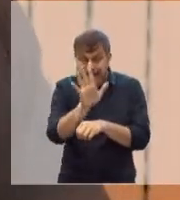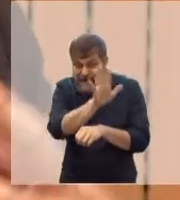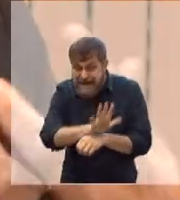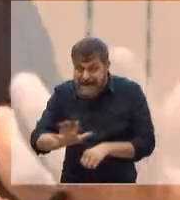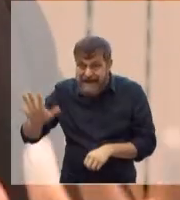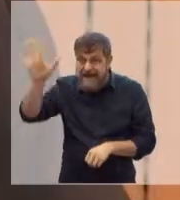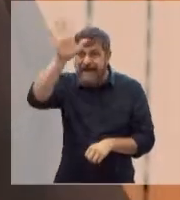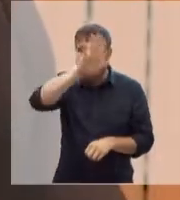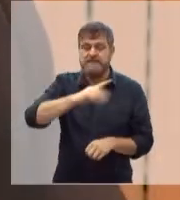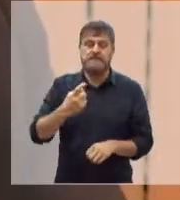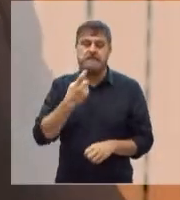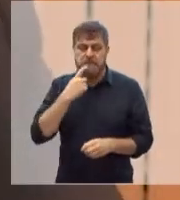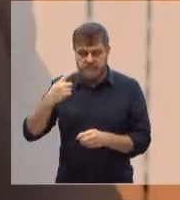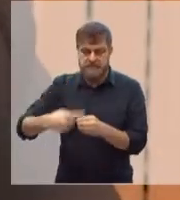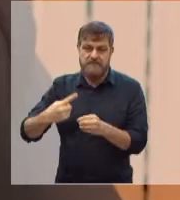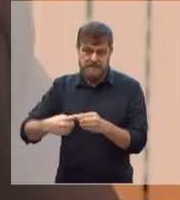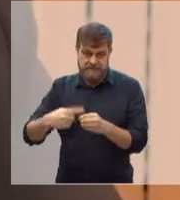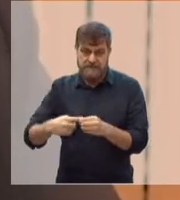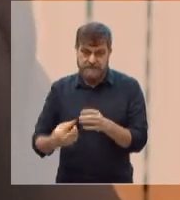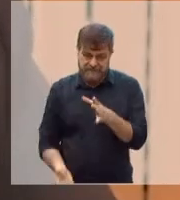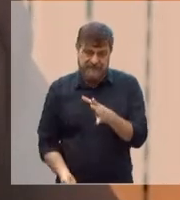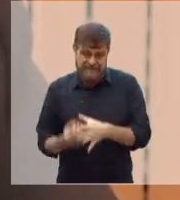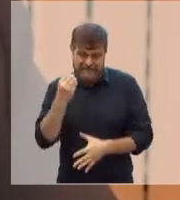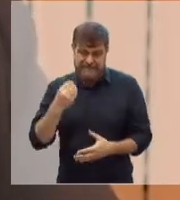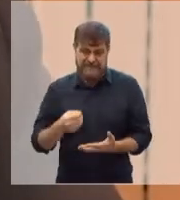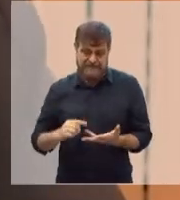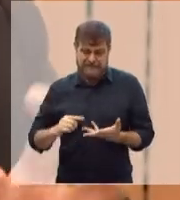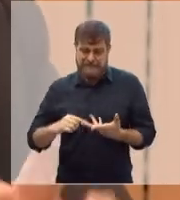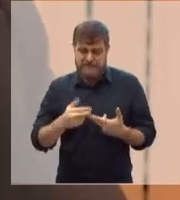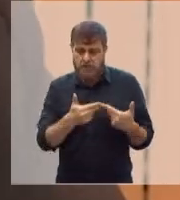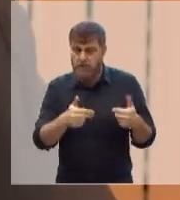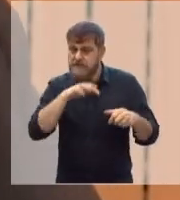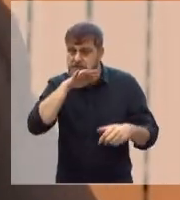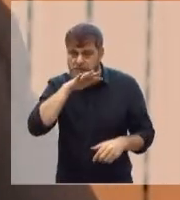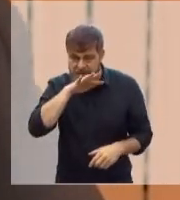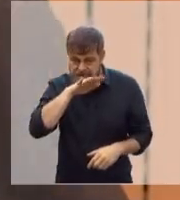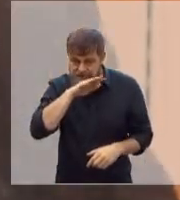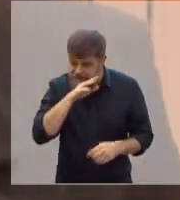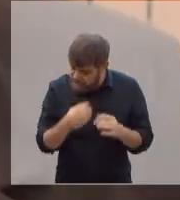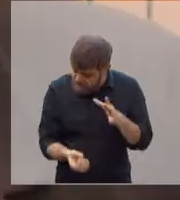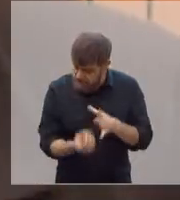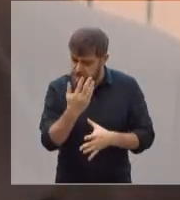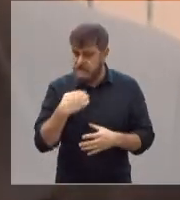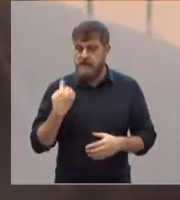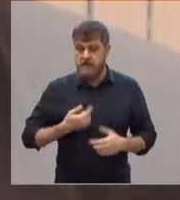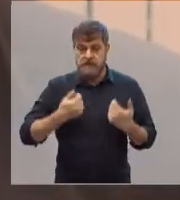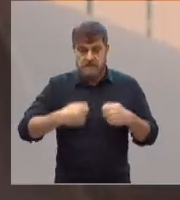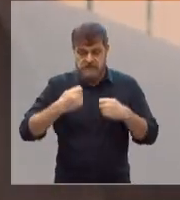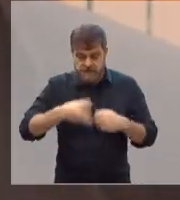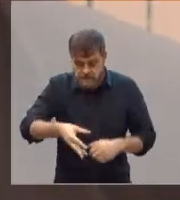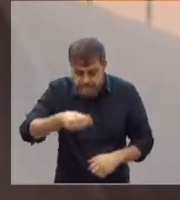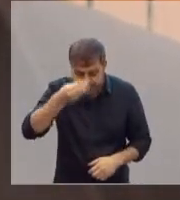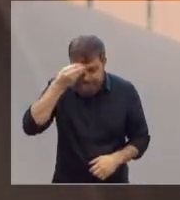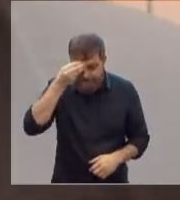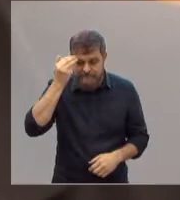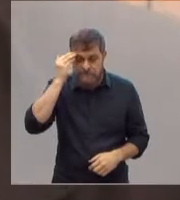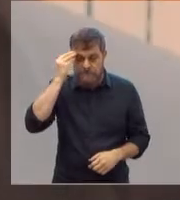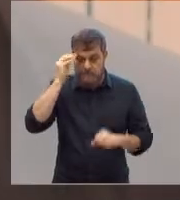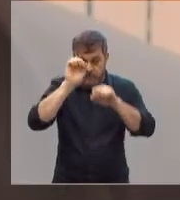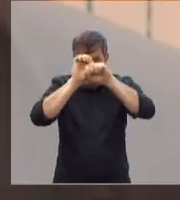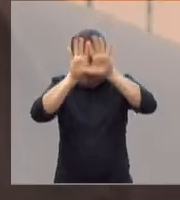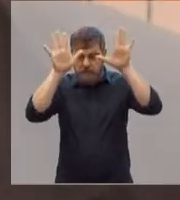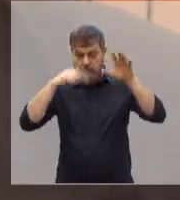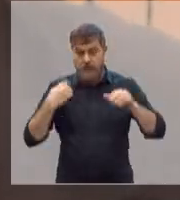acontecem. As coisas mais tenebrosas estão acontecendo, assim como tem coisas boas e coisas ruins. E nós precisamos,